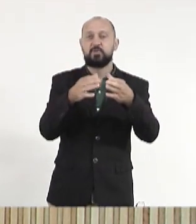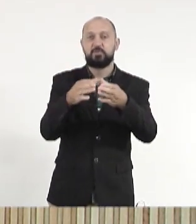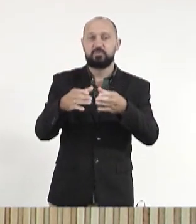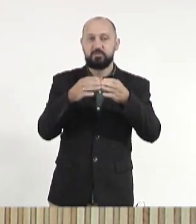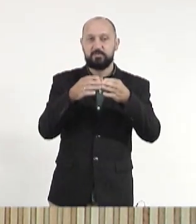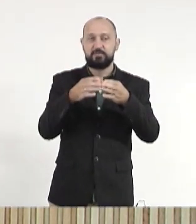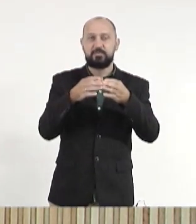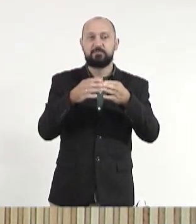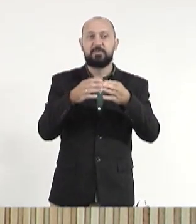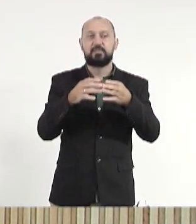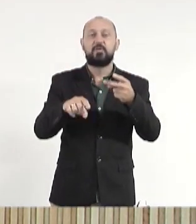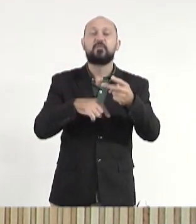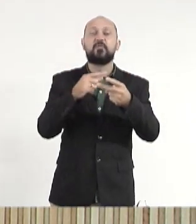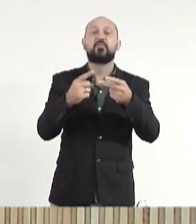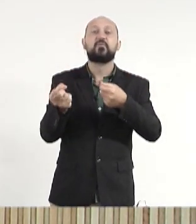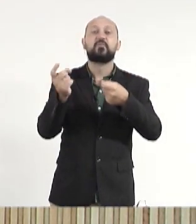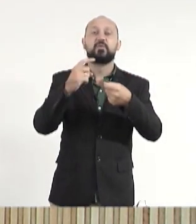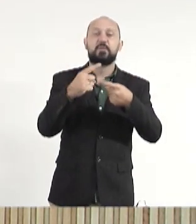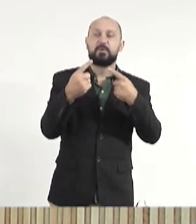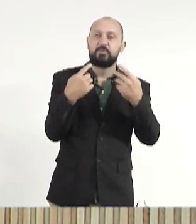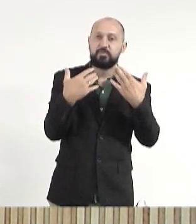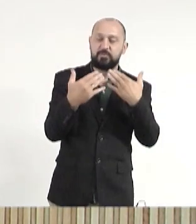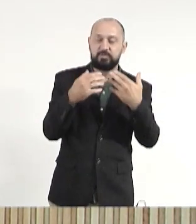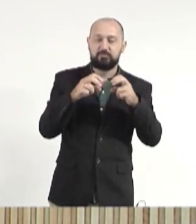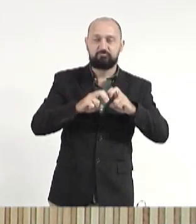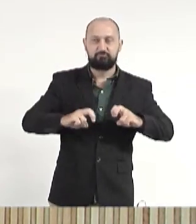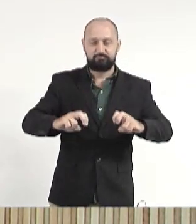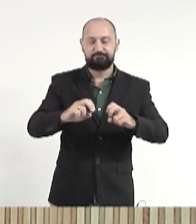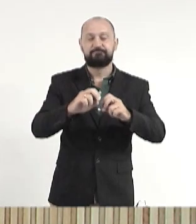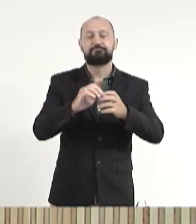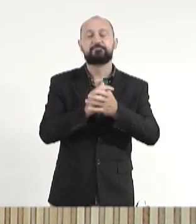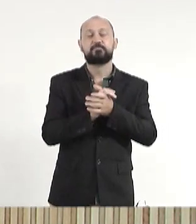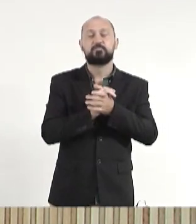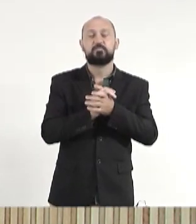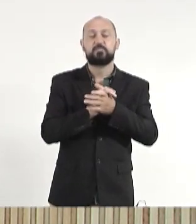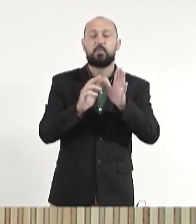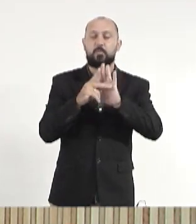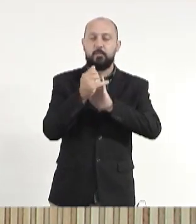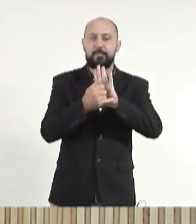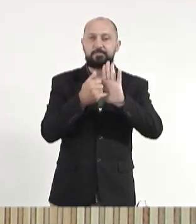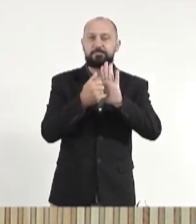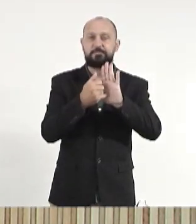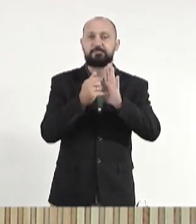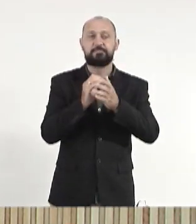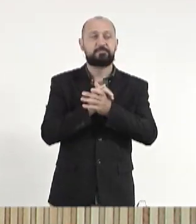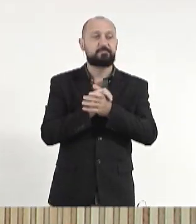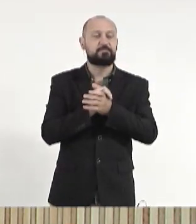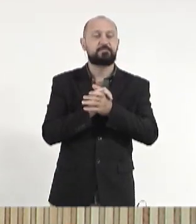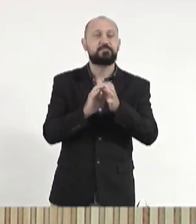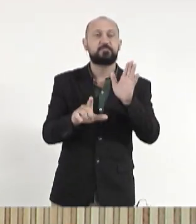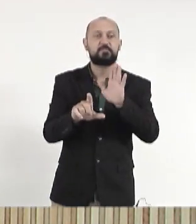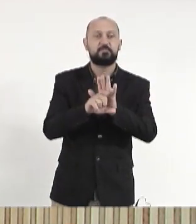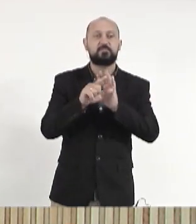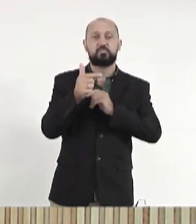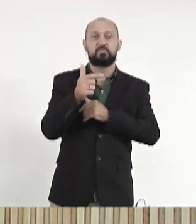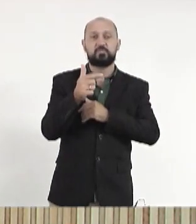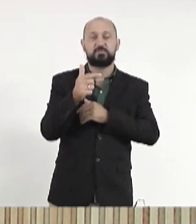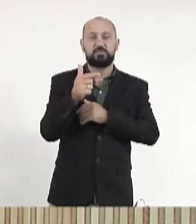de mérito, para daí sim voltar para uma segunda discussão no plenário. Próximo projeto? Projeto de lei de